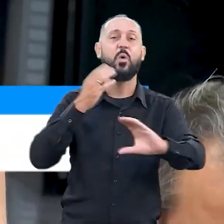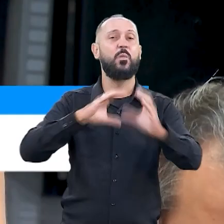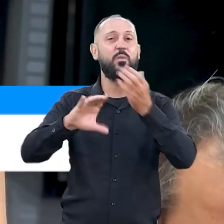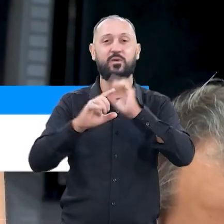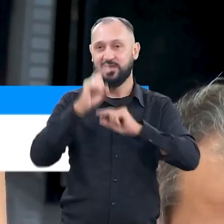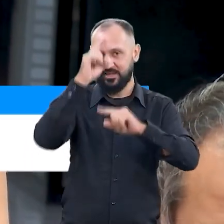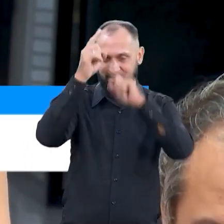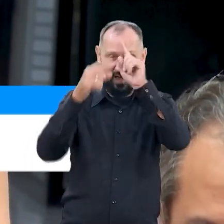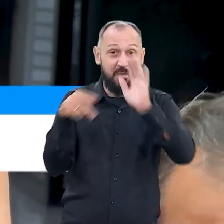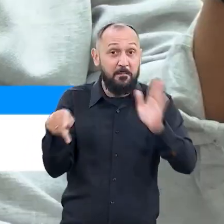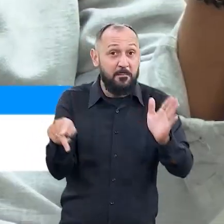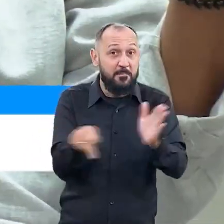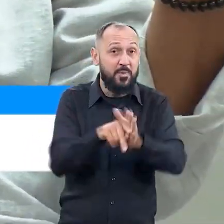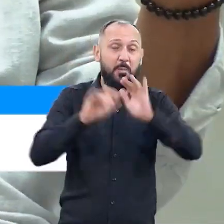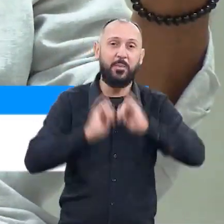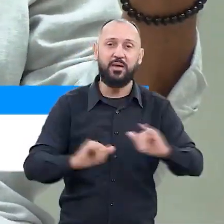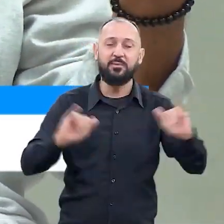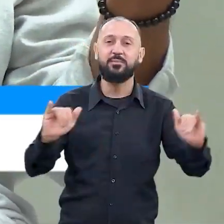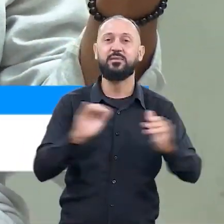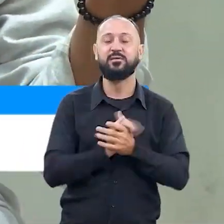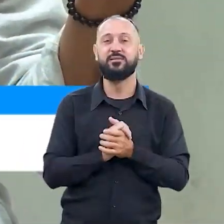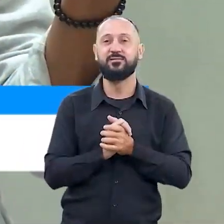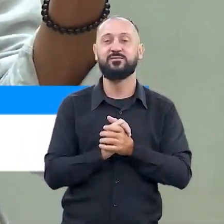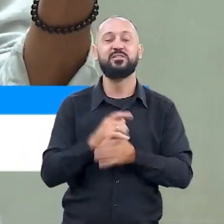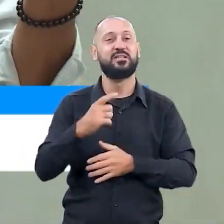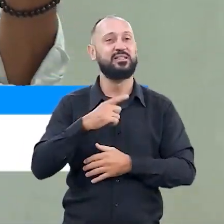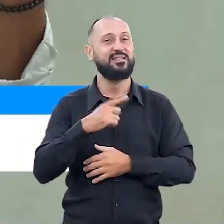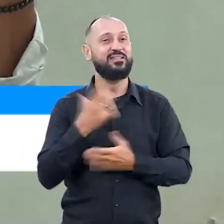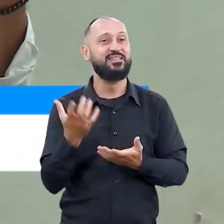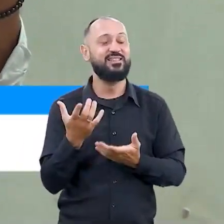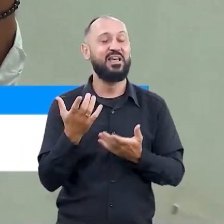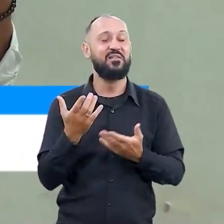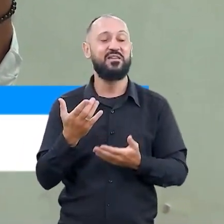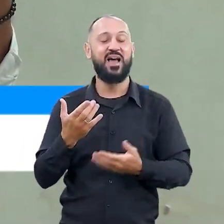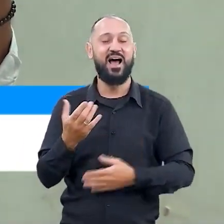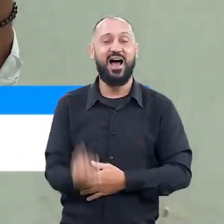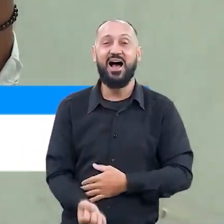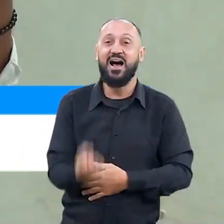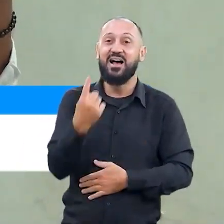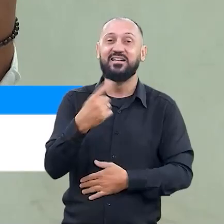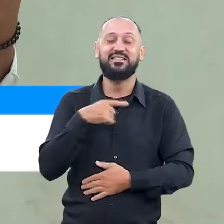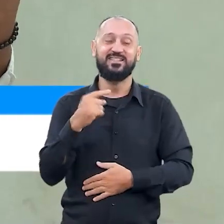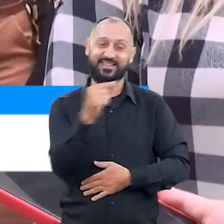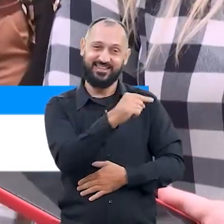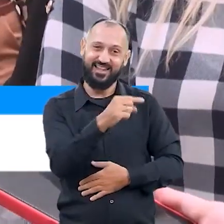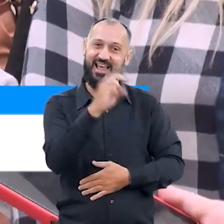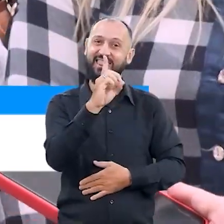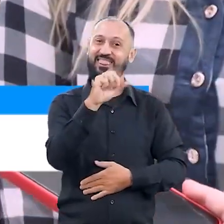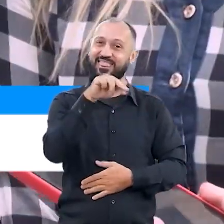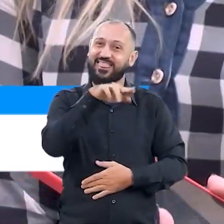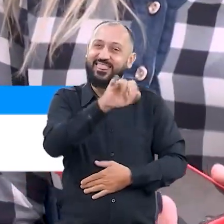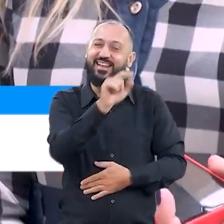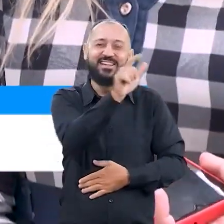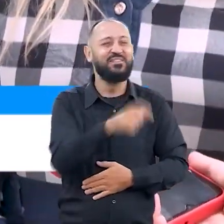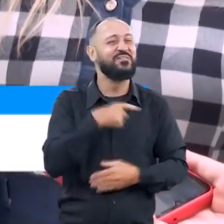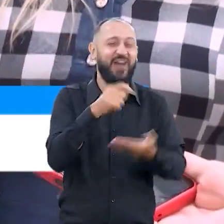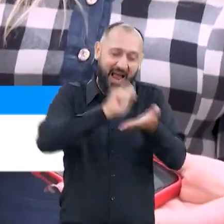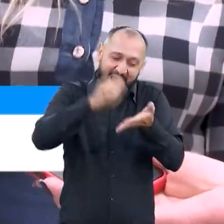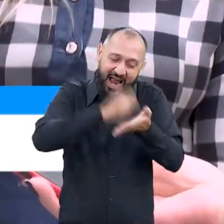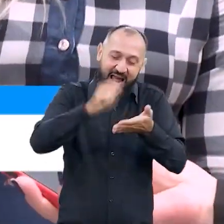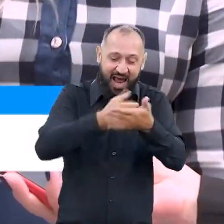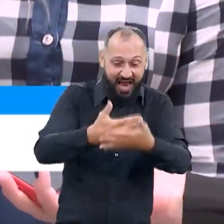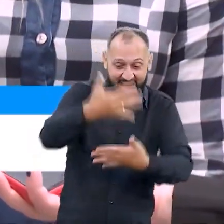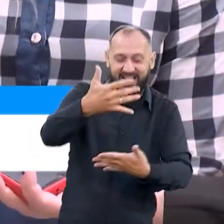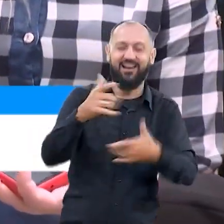a apresentação de música criada exclusivamente para a campanha. Nós tivemos a grata surpresa de ter a Dani,